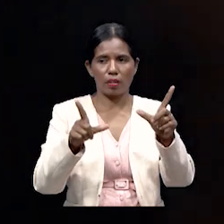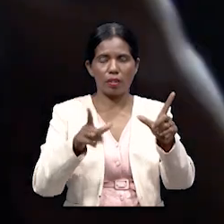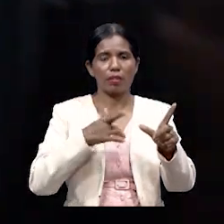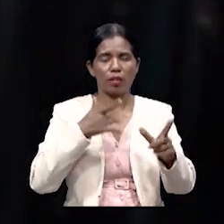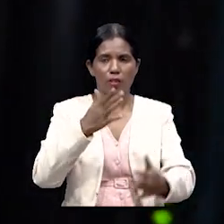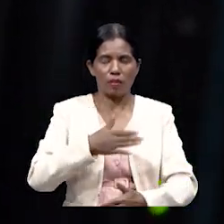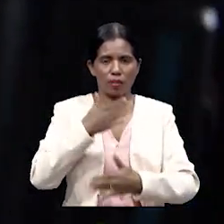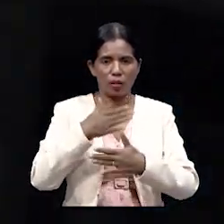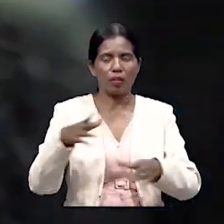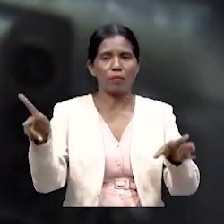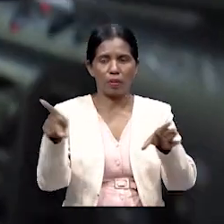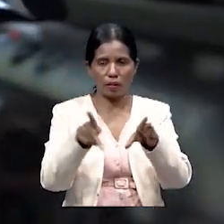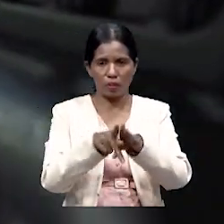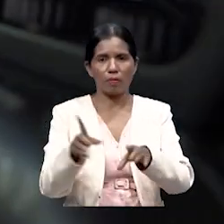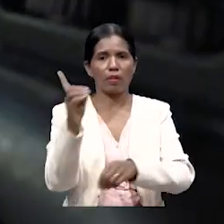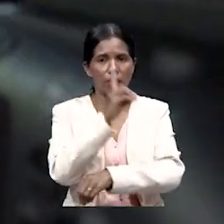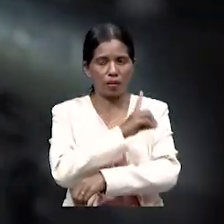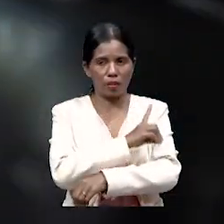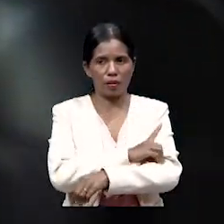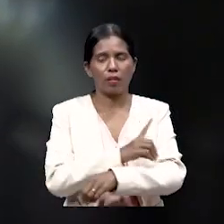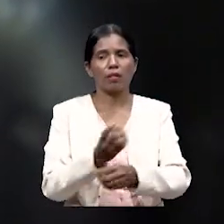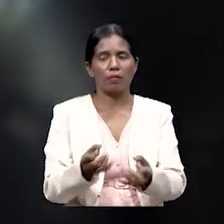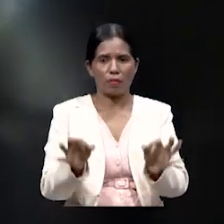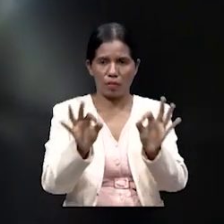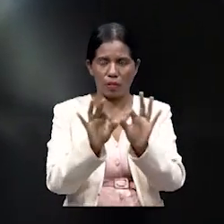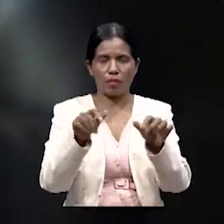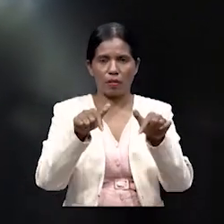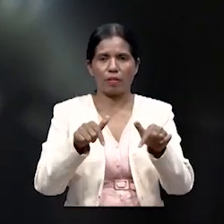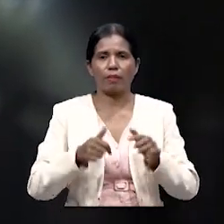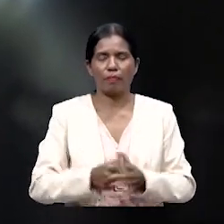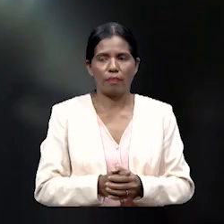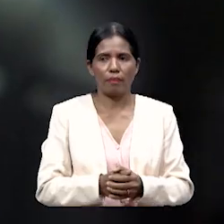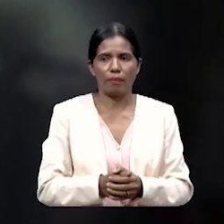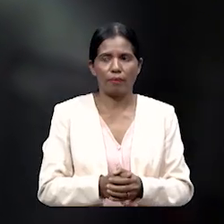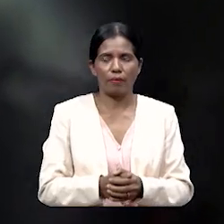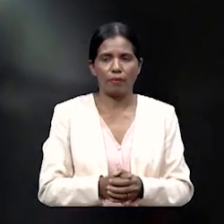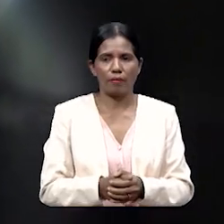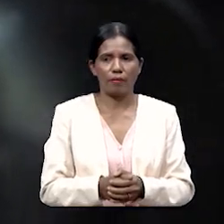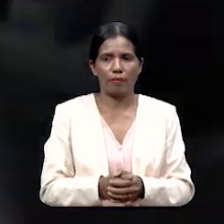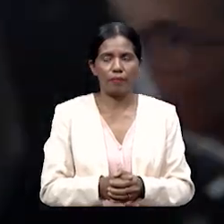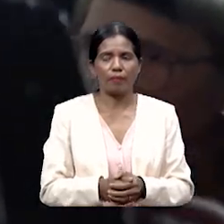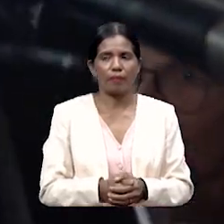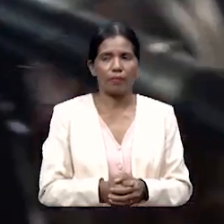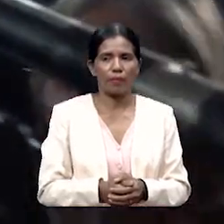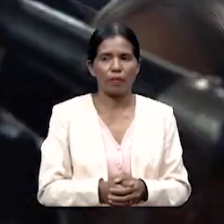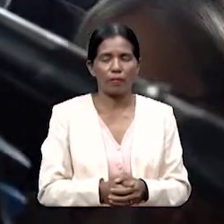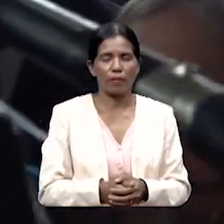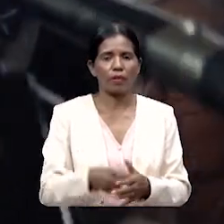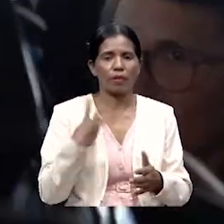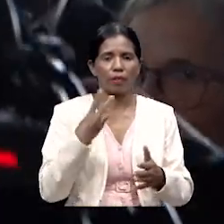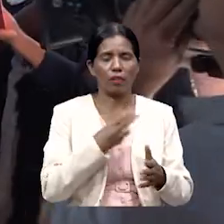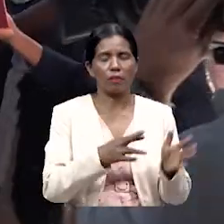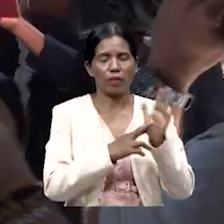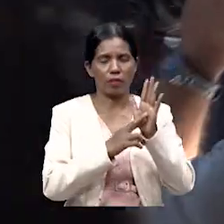Silva esteve aqui há 10 anos, e depois a União Europeia pediu para transmitir também a sua representação